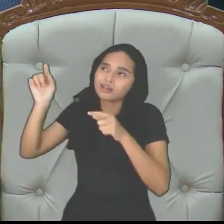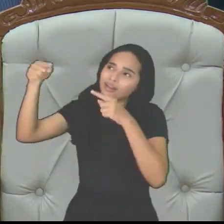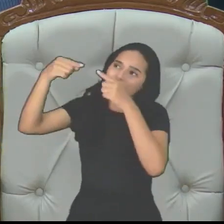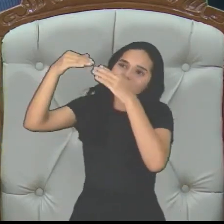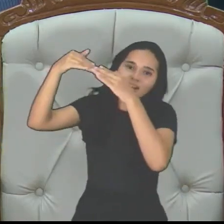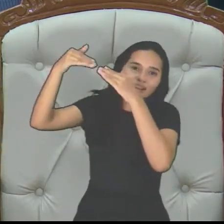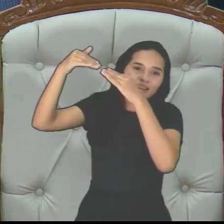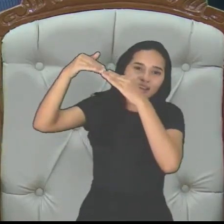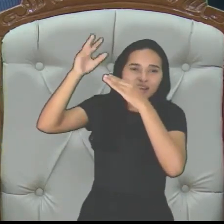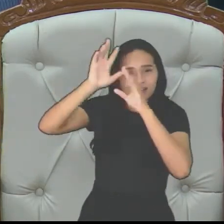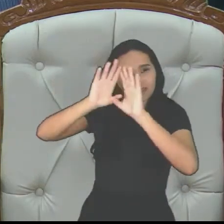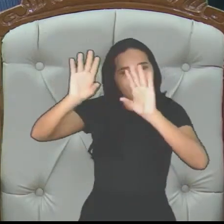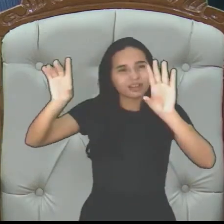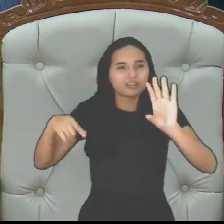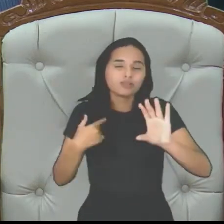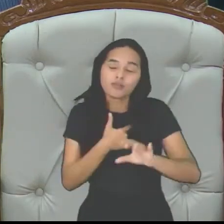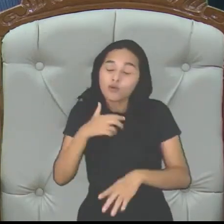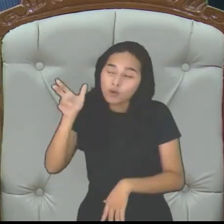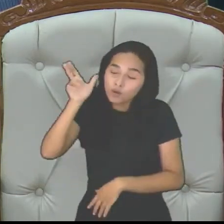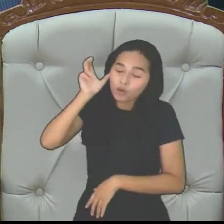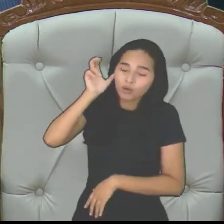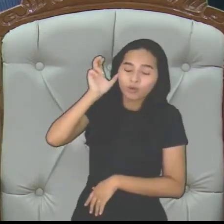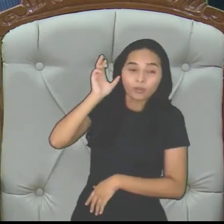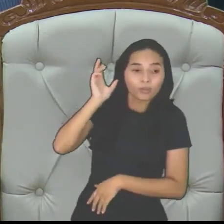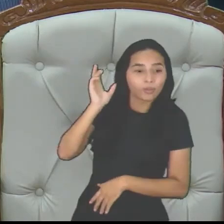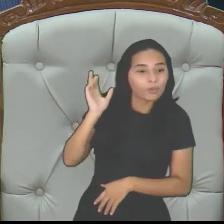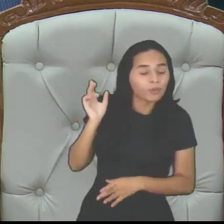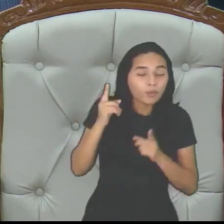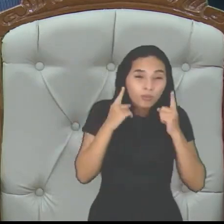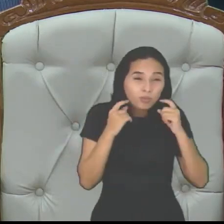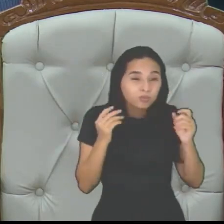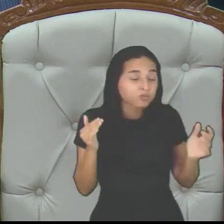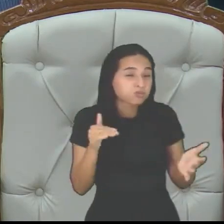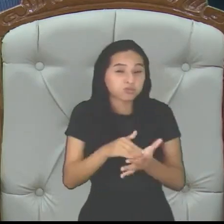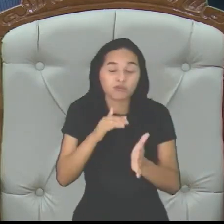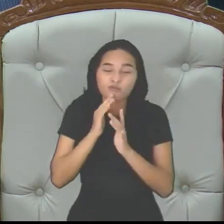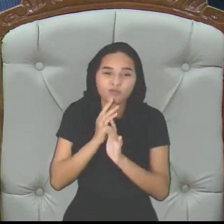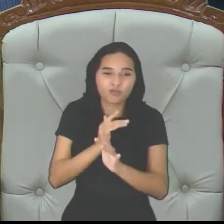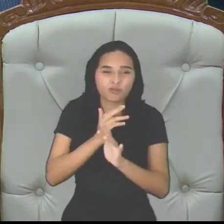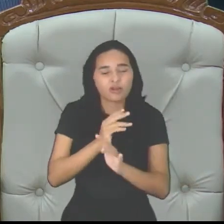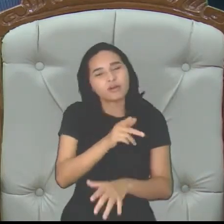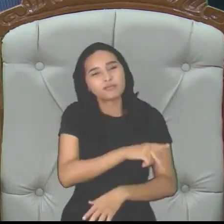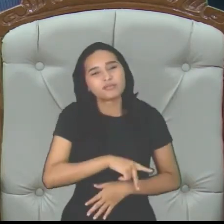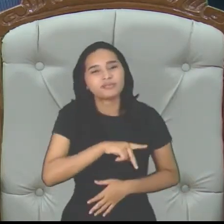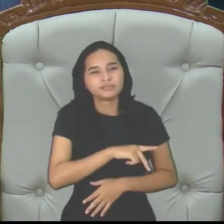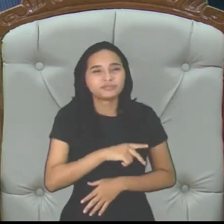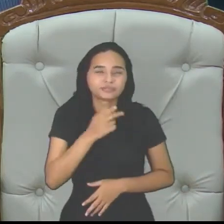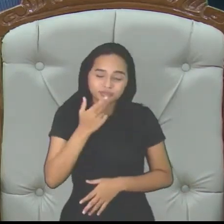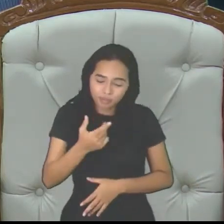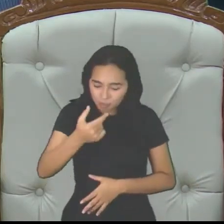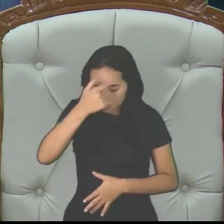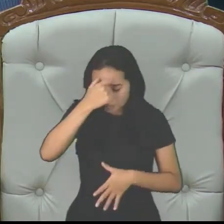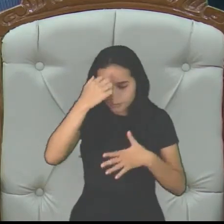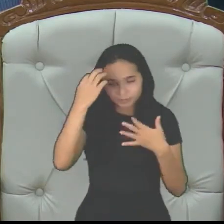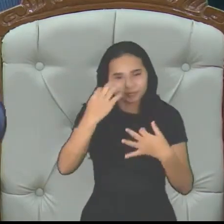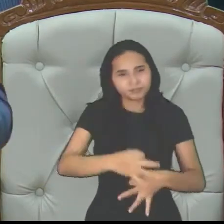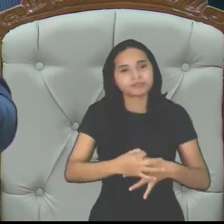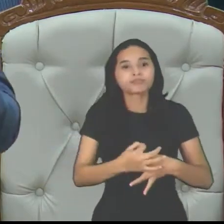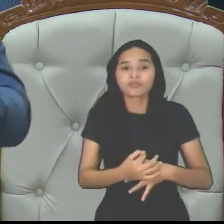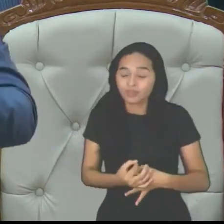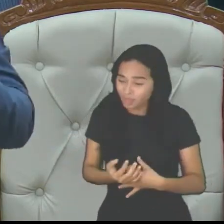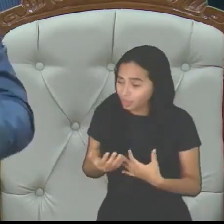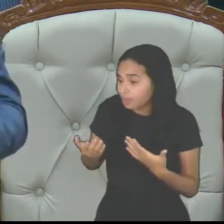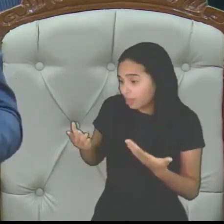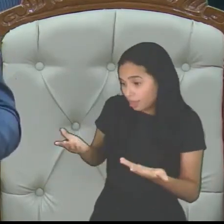nós ouçamos o soar da última trombeta. E Paulo diz com muita convicção: isto que